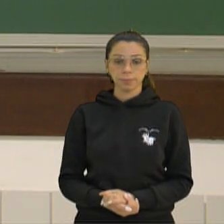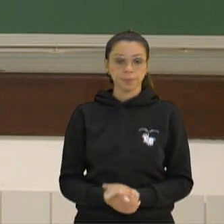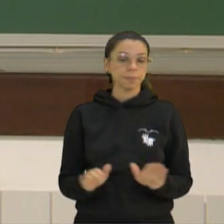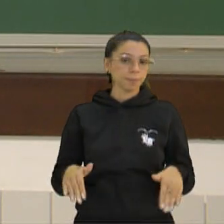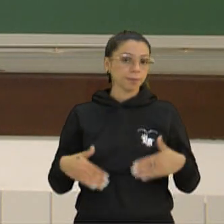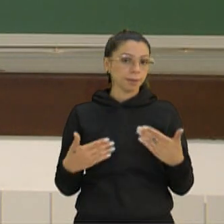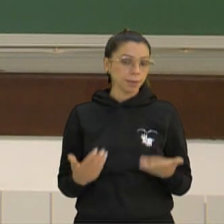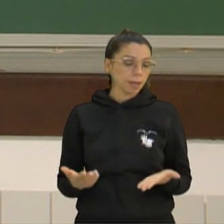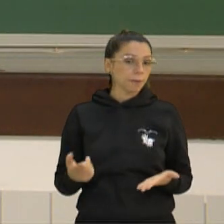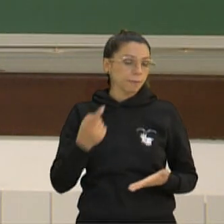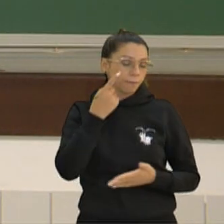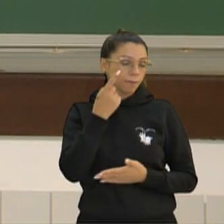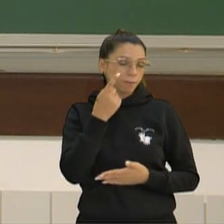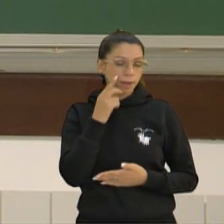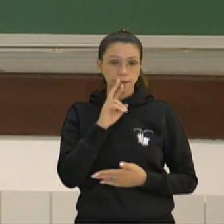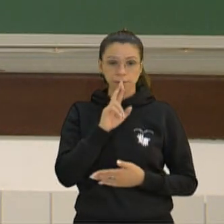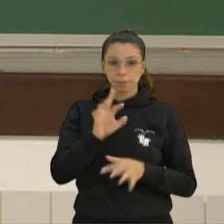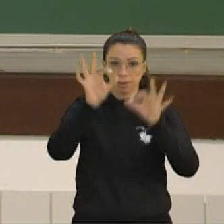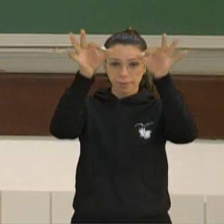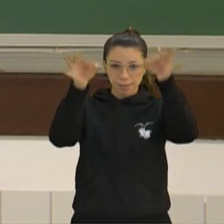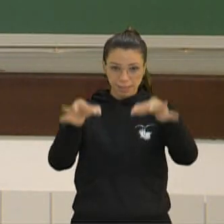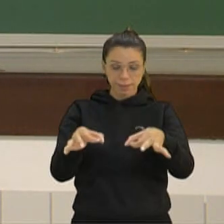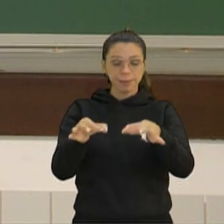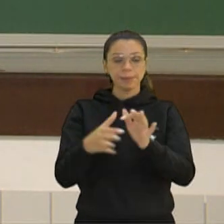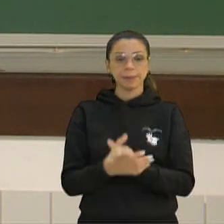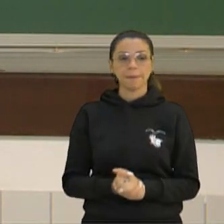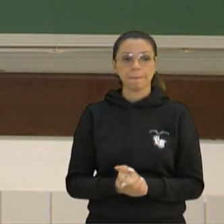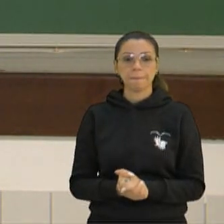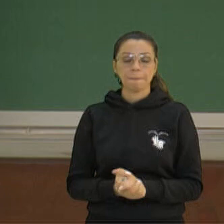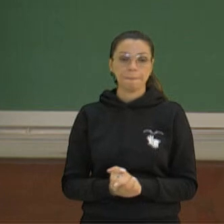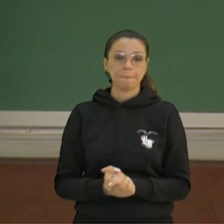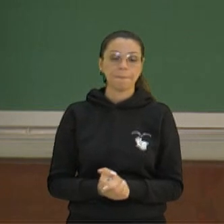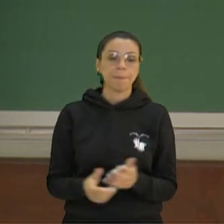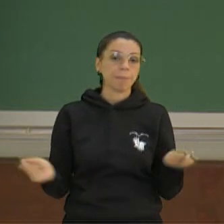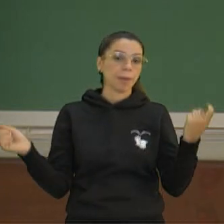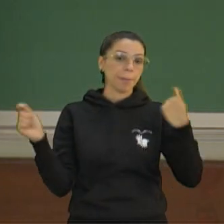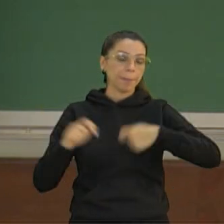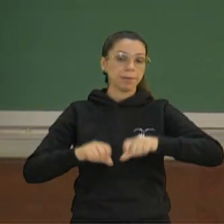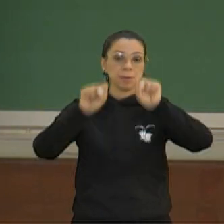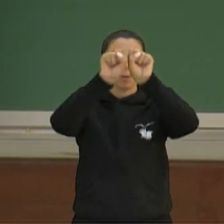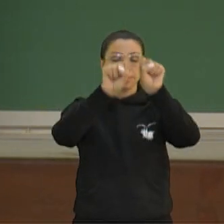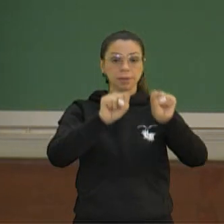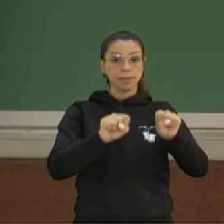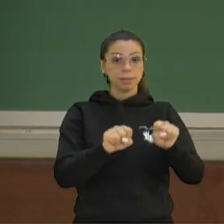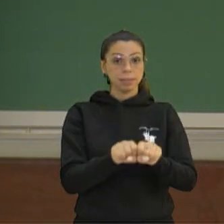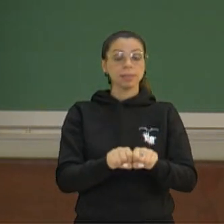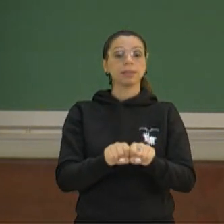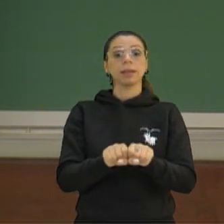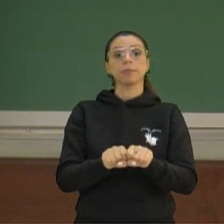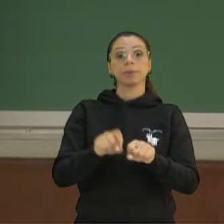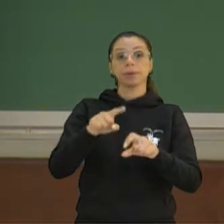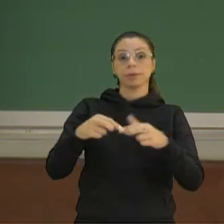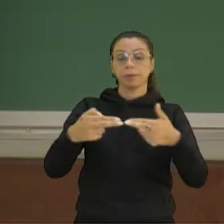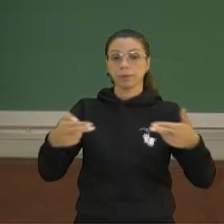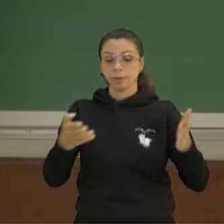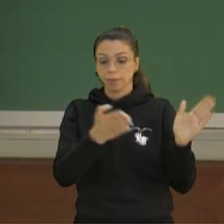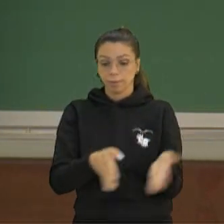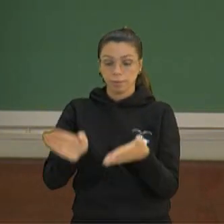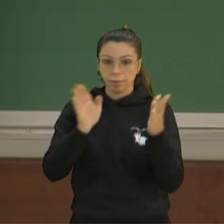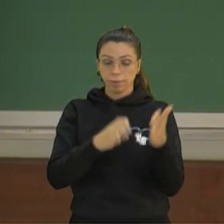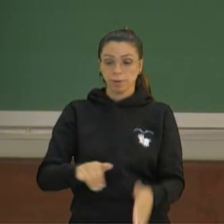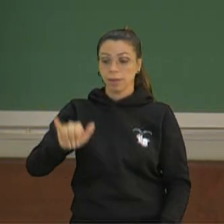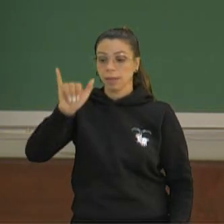Então, pessoal, vamos ver quem acertou essa atividade? Então, vamos lá, né? Tinha que falar sobre o sistema de produção. Então, I